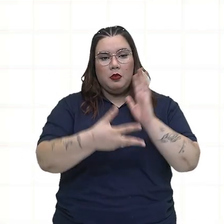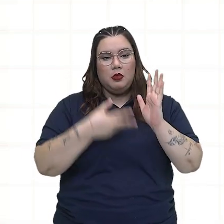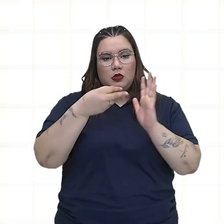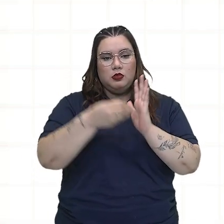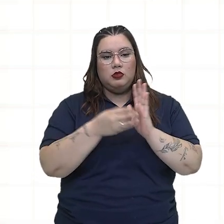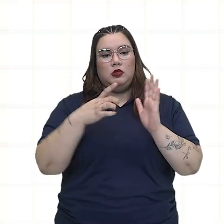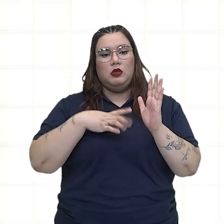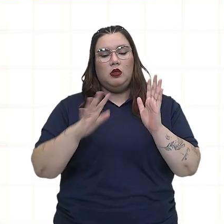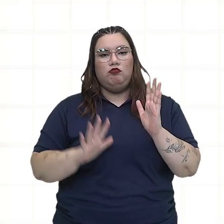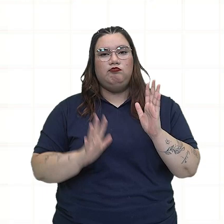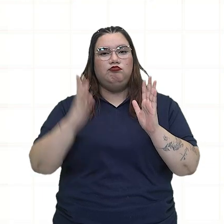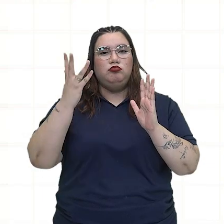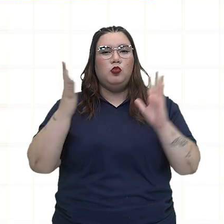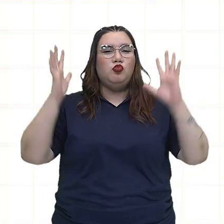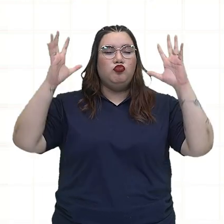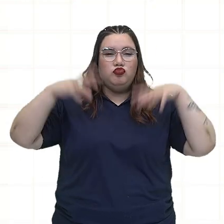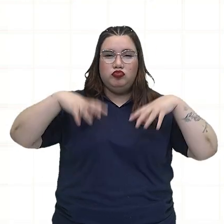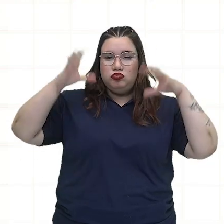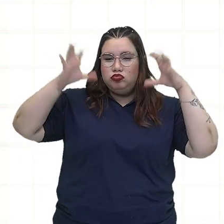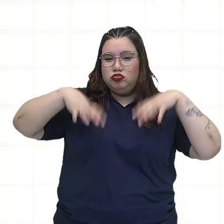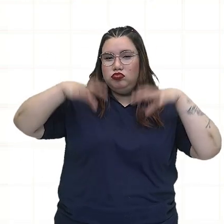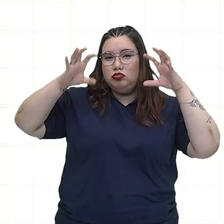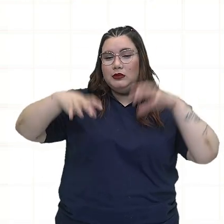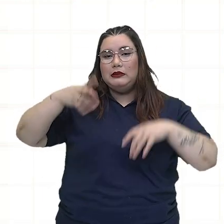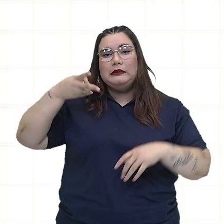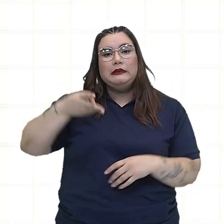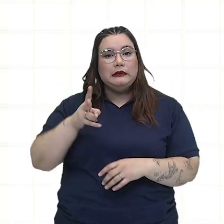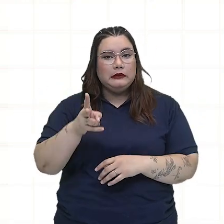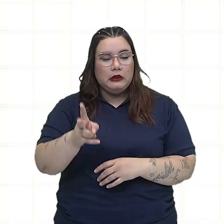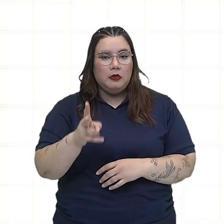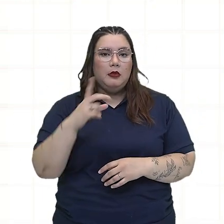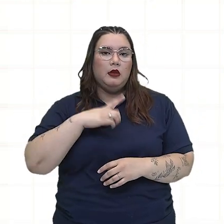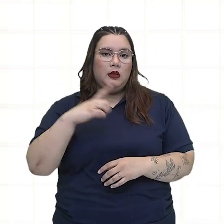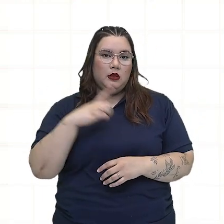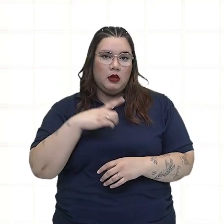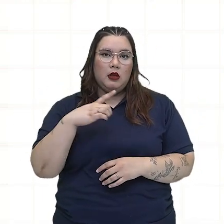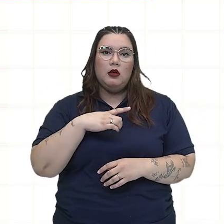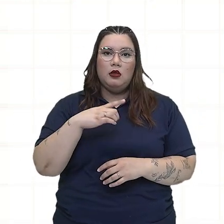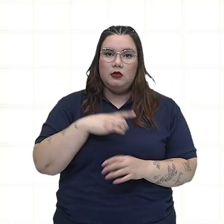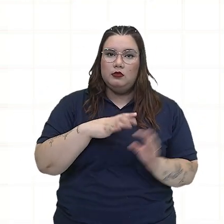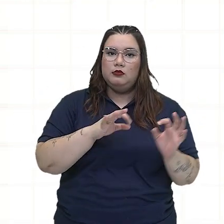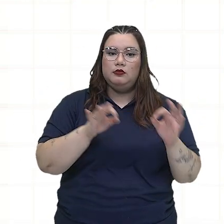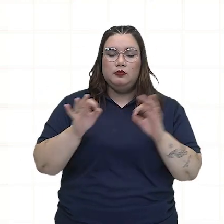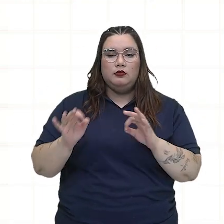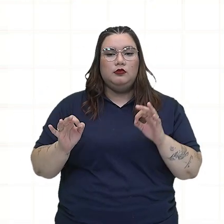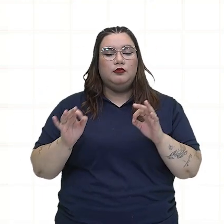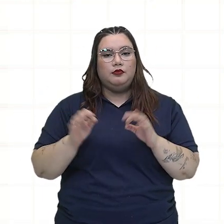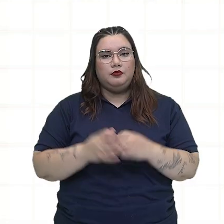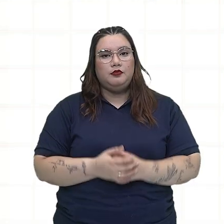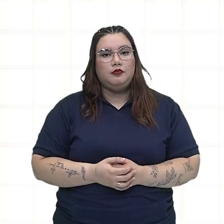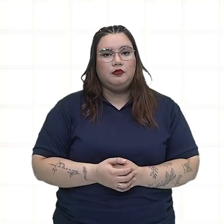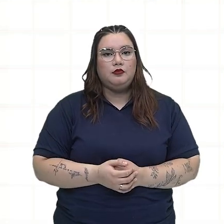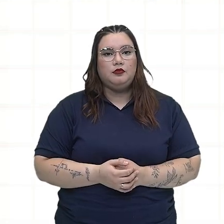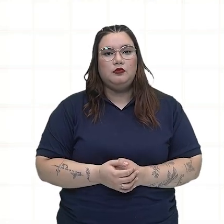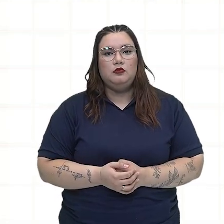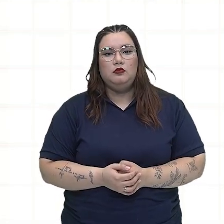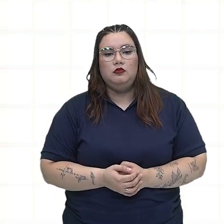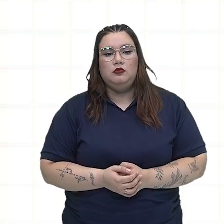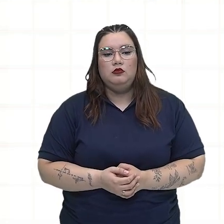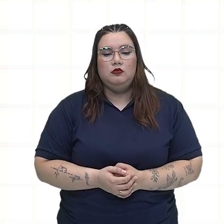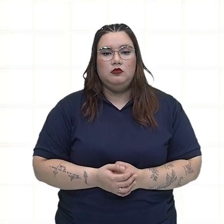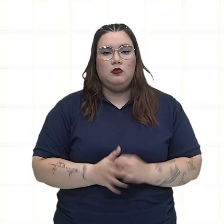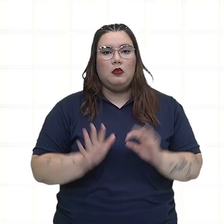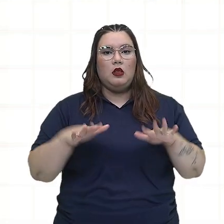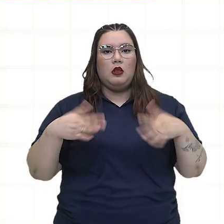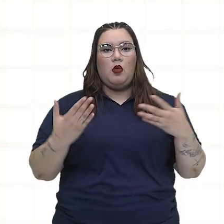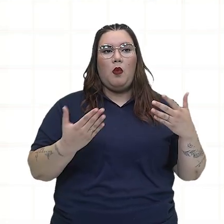vamos ter a ocorrência de chuvas abundantes irregulares, ou seja, chove bastante.